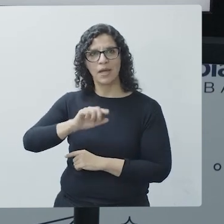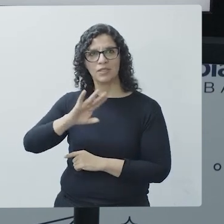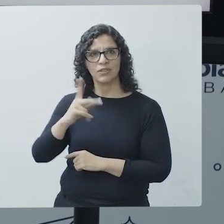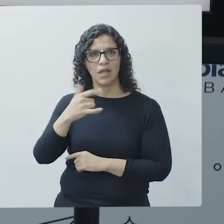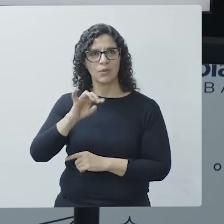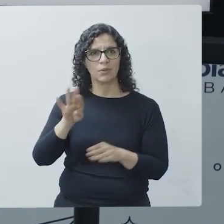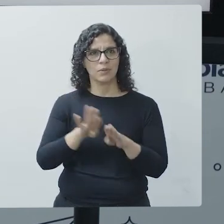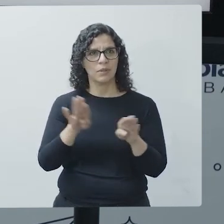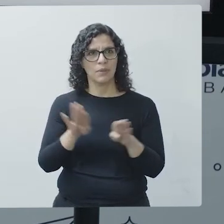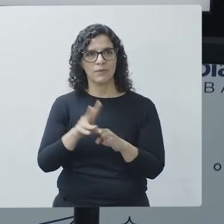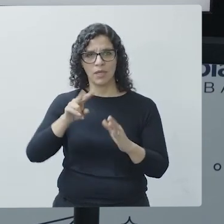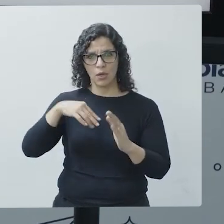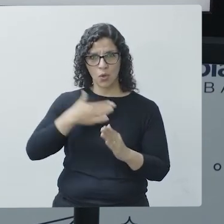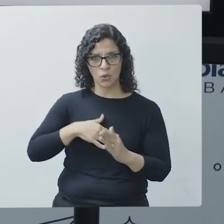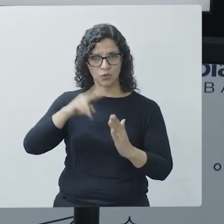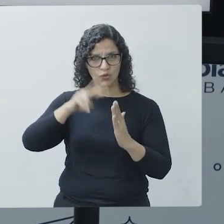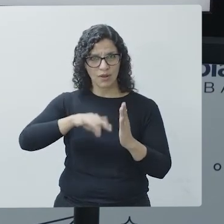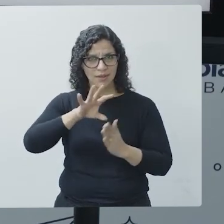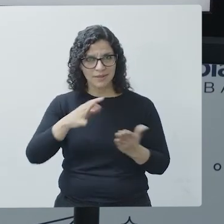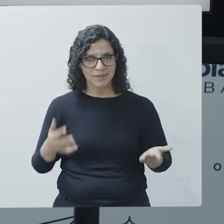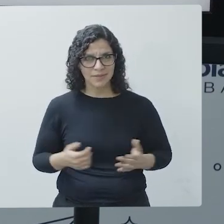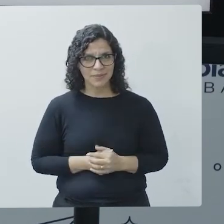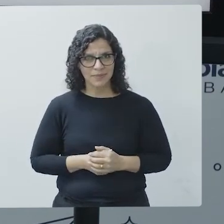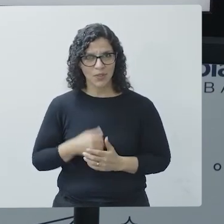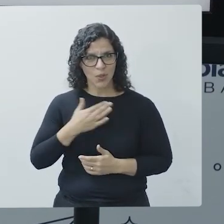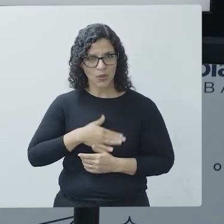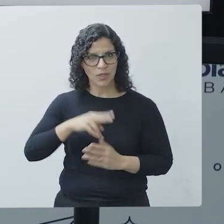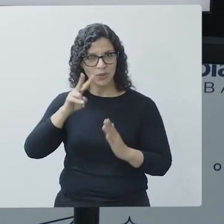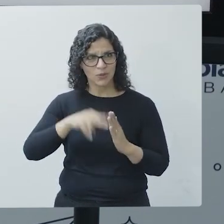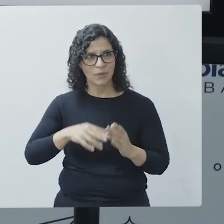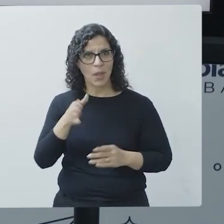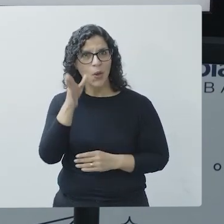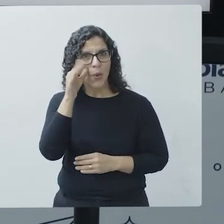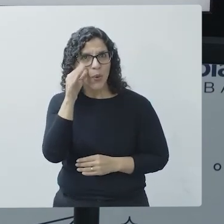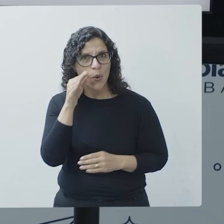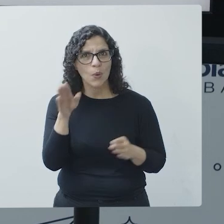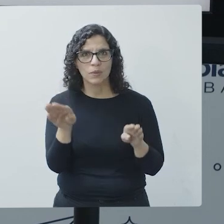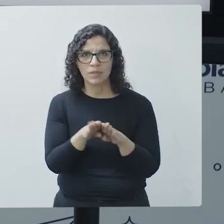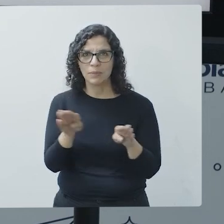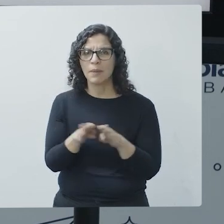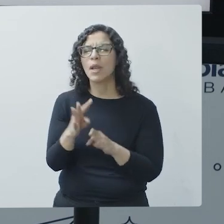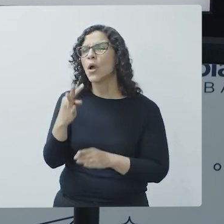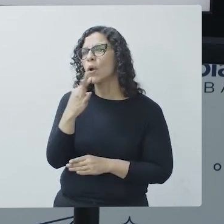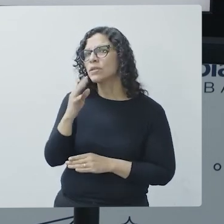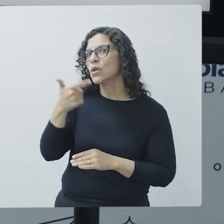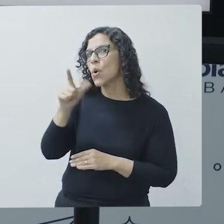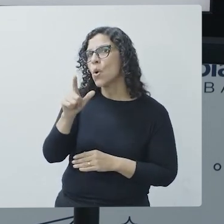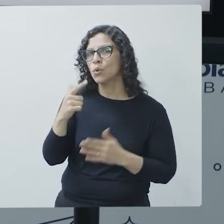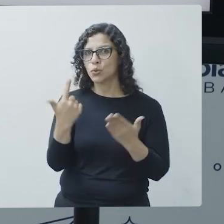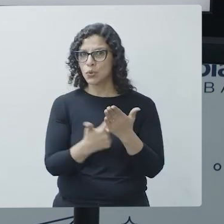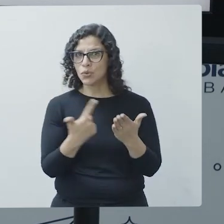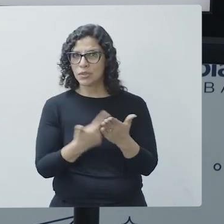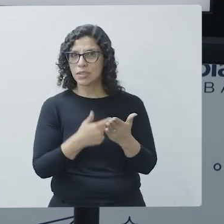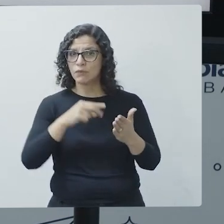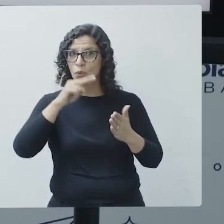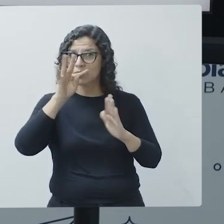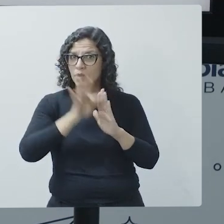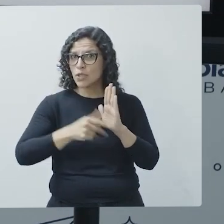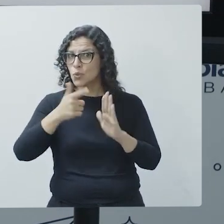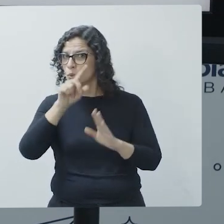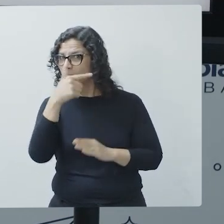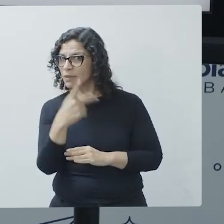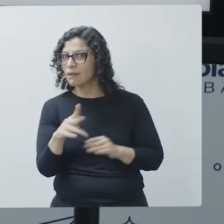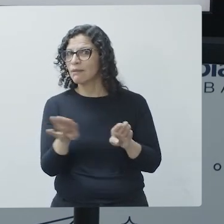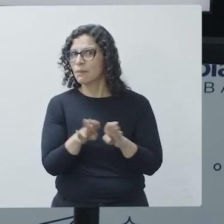Gostou de fazer a leitura do Machado de Assis? Gostaram? Ficaram curiosos para conhecer outras obras do Machado de